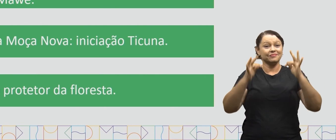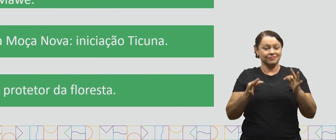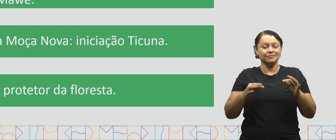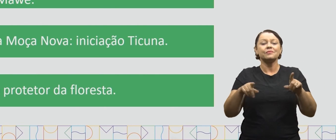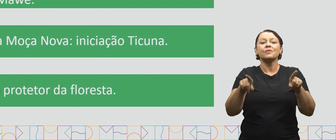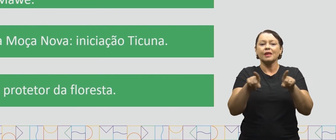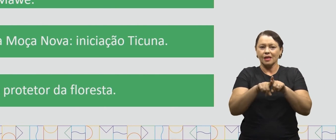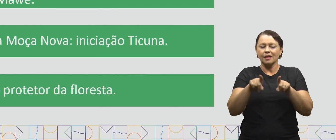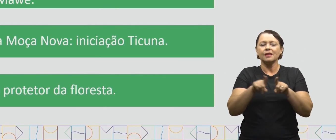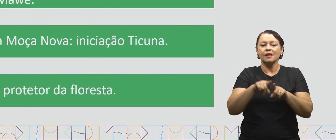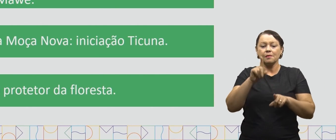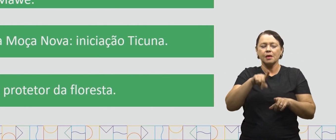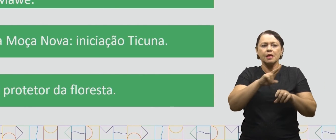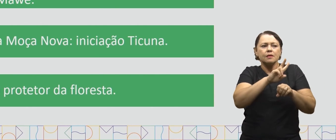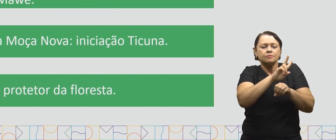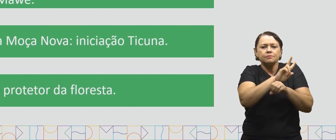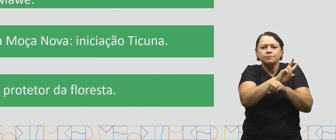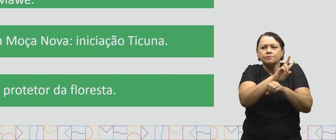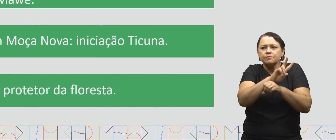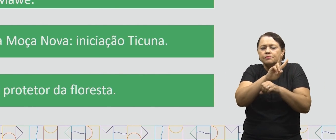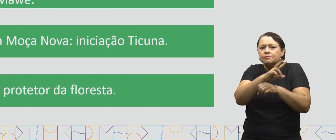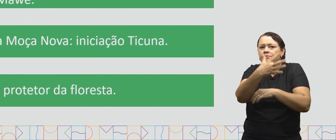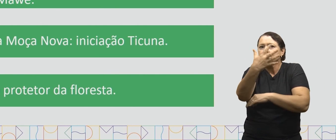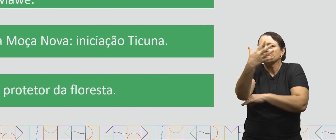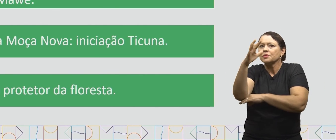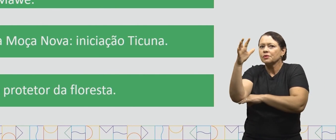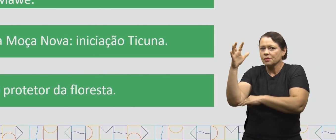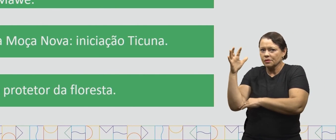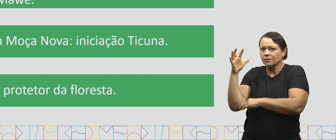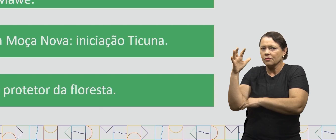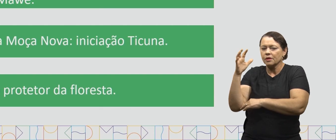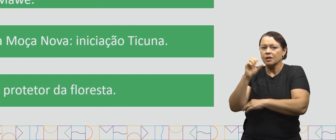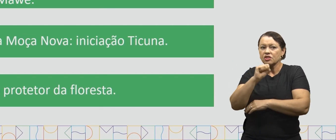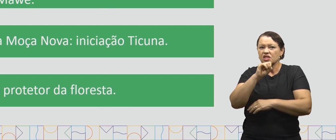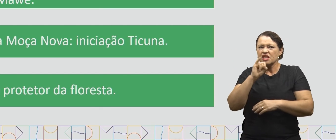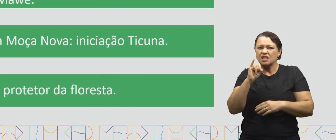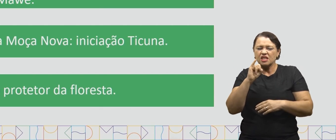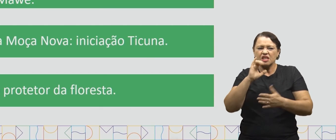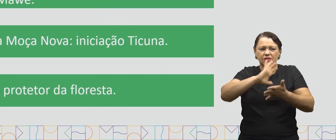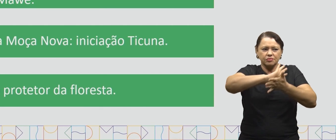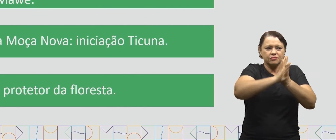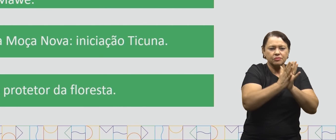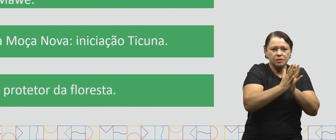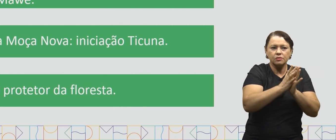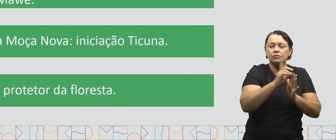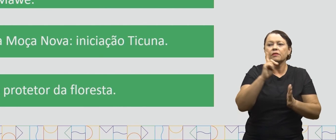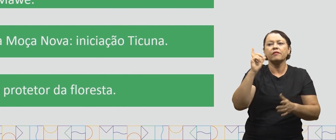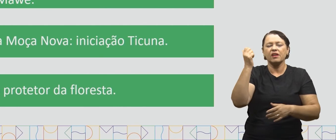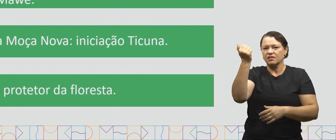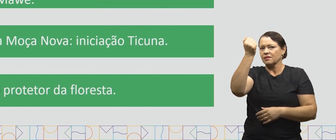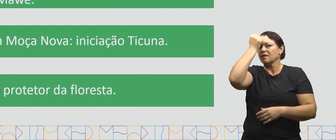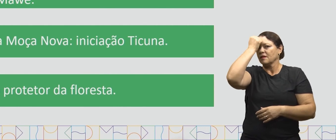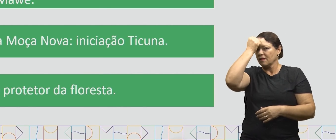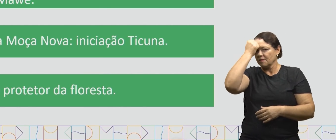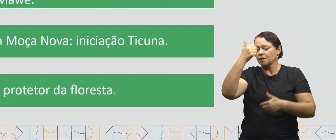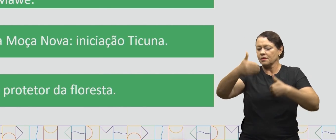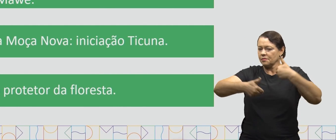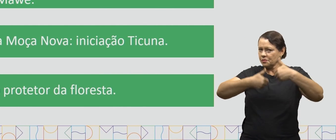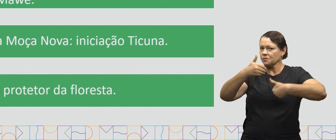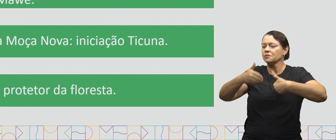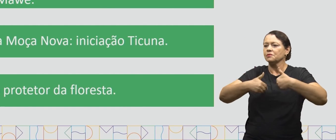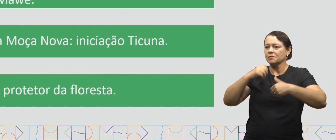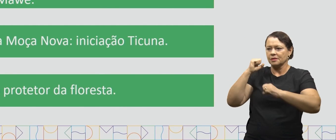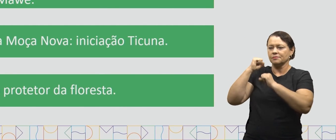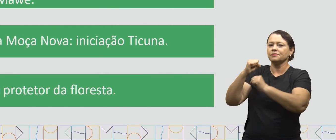também é considerado um grande protetor das florestas. Quem a ofende vai se arrepender pelas mãos do Curupira. Ele